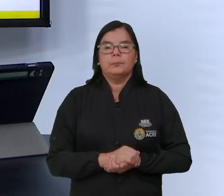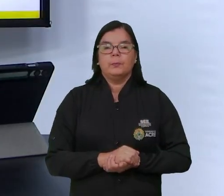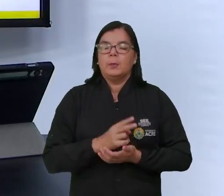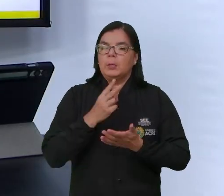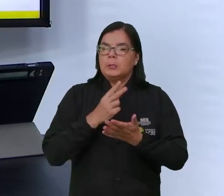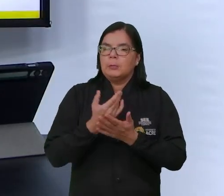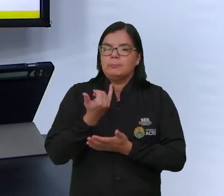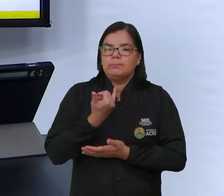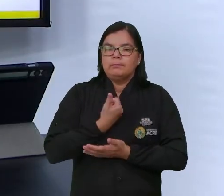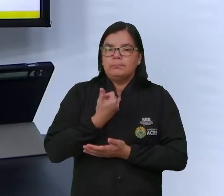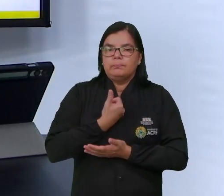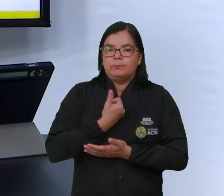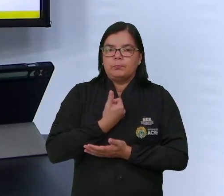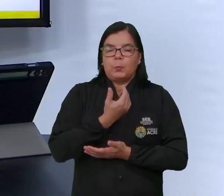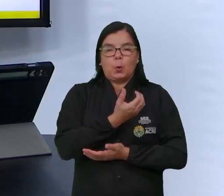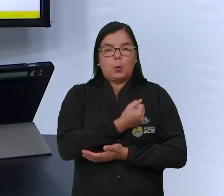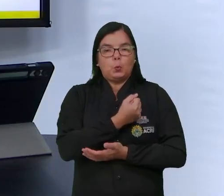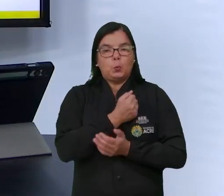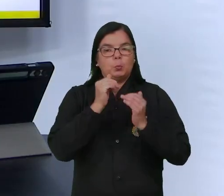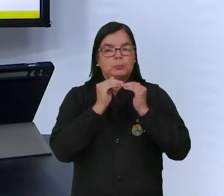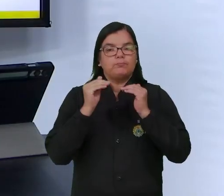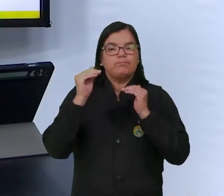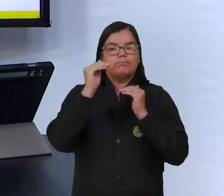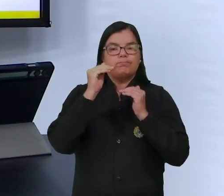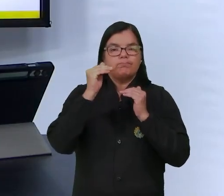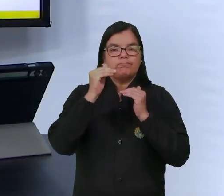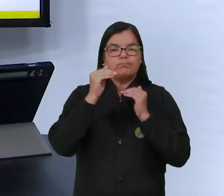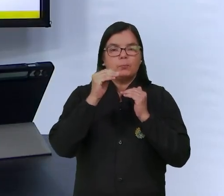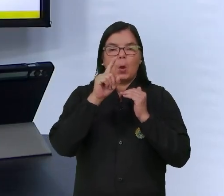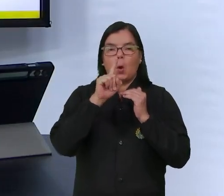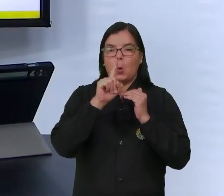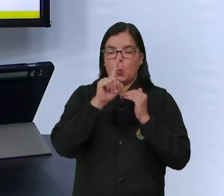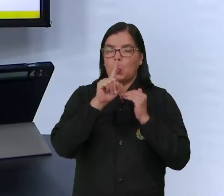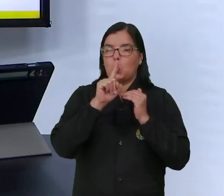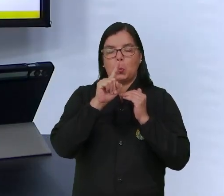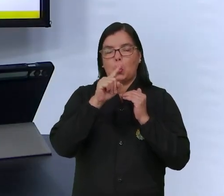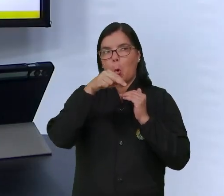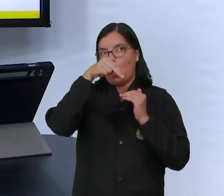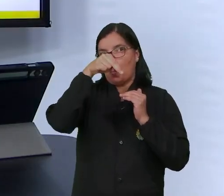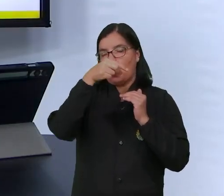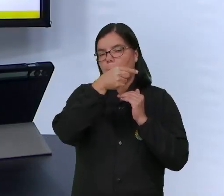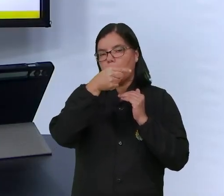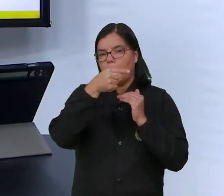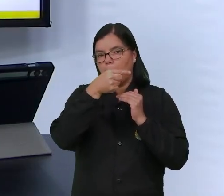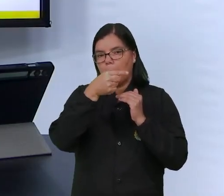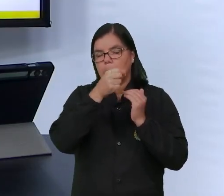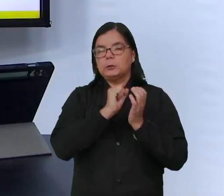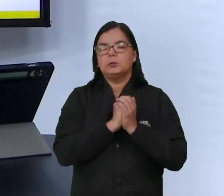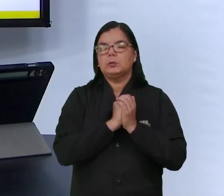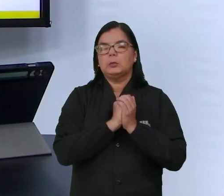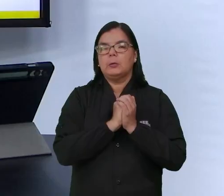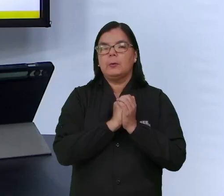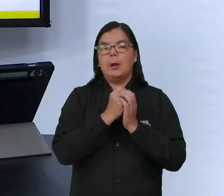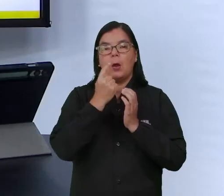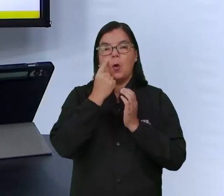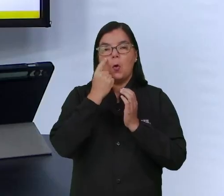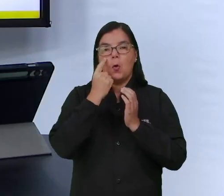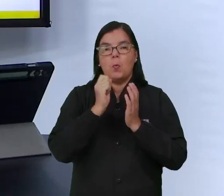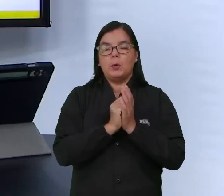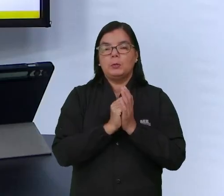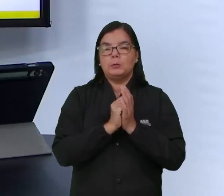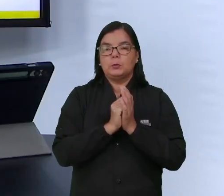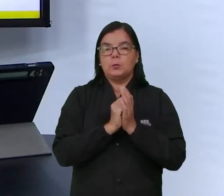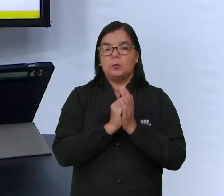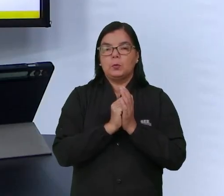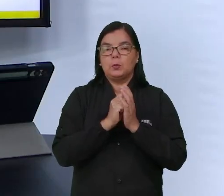disseram que um número elevado a uma potência negativa, você pega, coloca 1 em cima